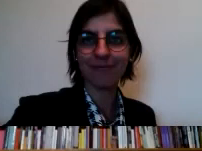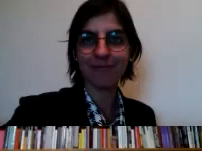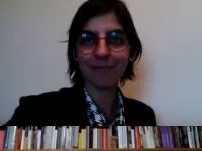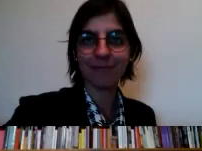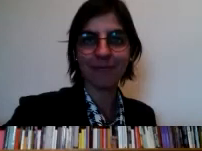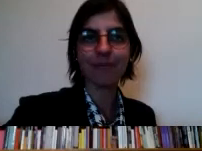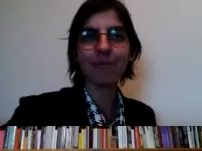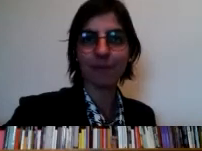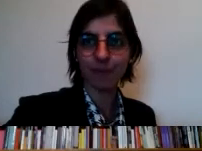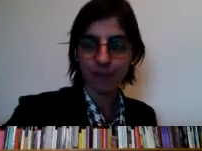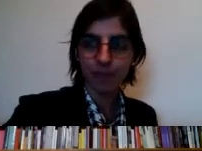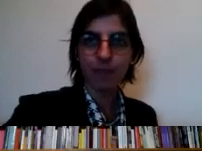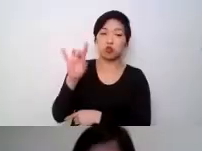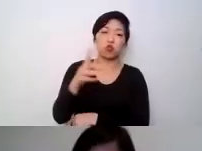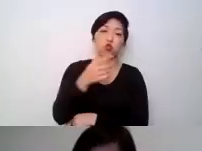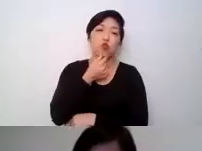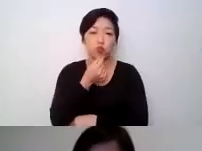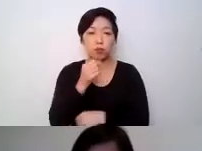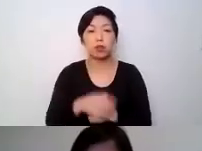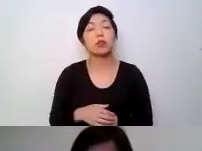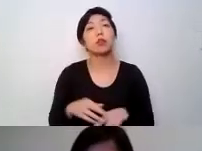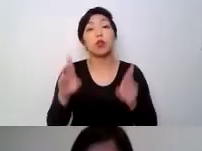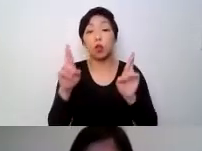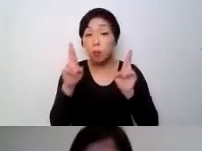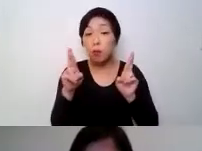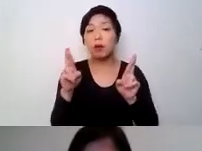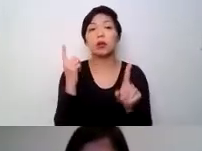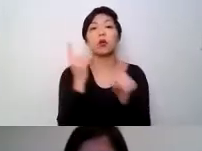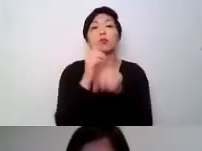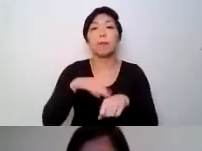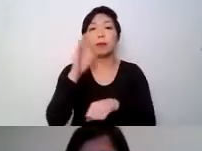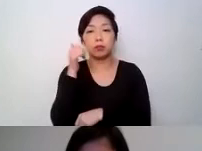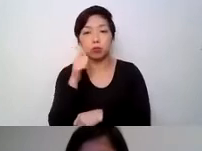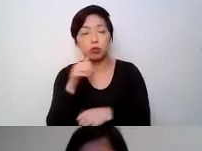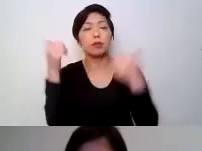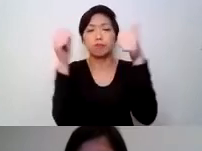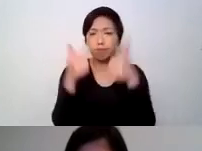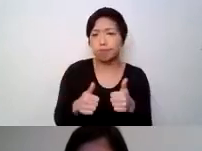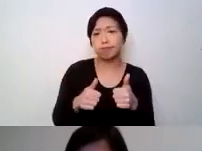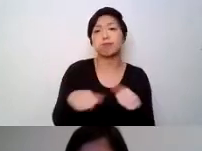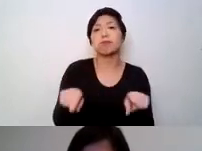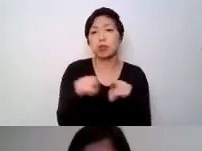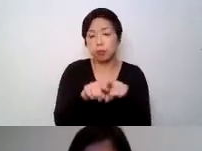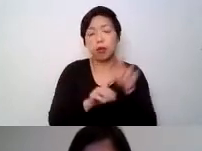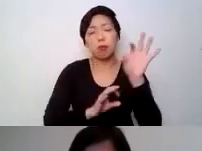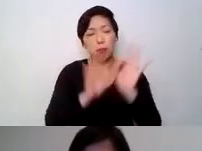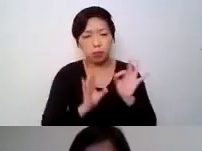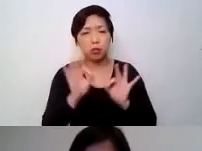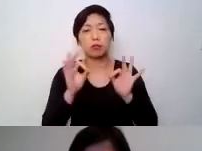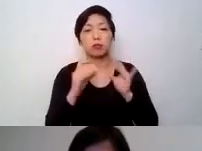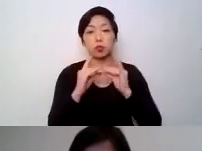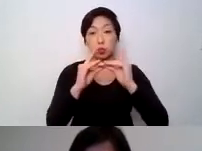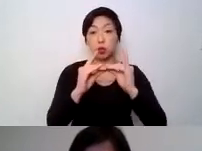domínio dos homens na carreira a gente espera encontrar mais mulheres mais escultoras que fizeram também projetos tumulares para a gente enriquecer